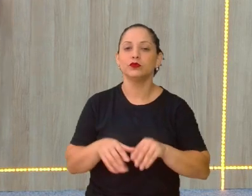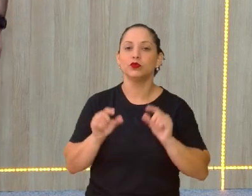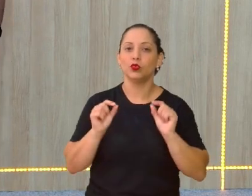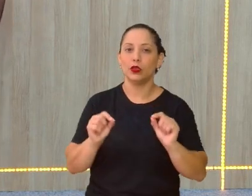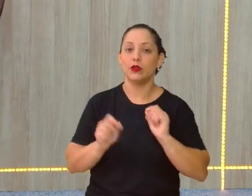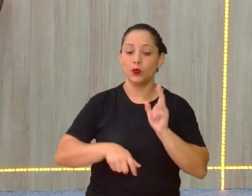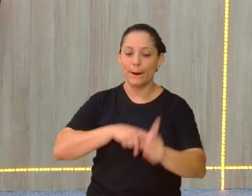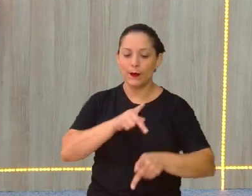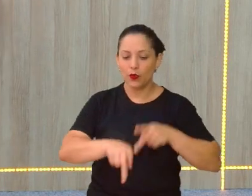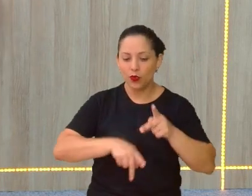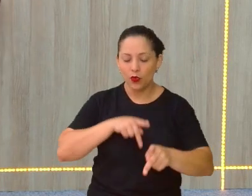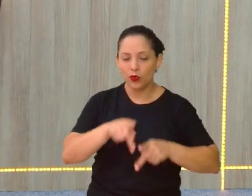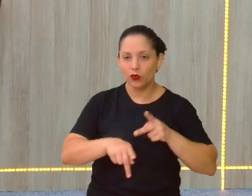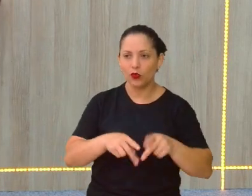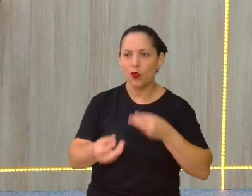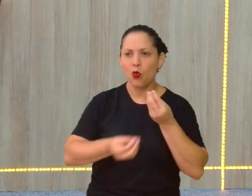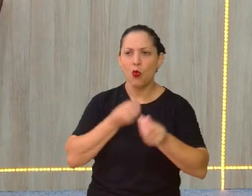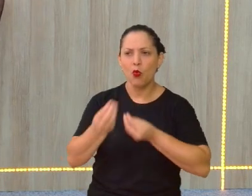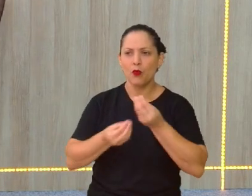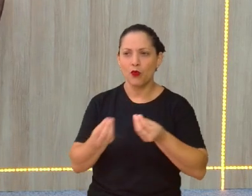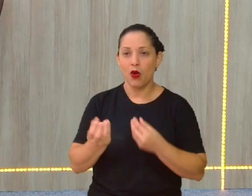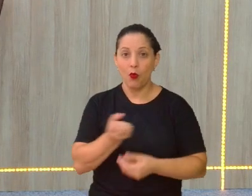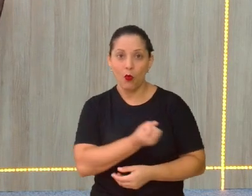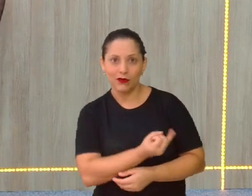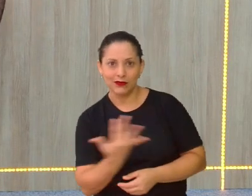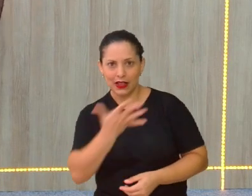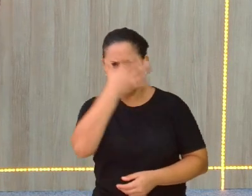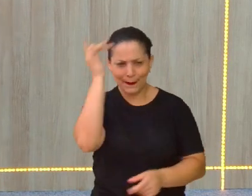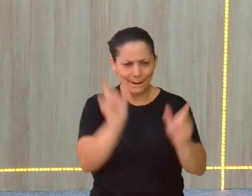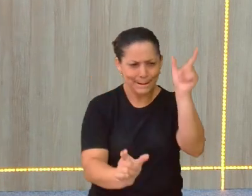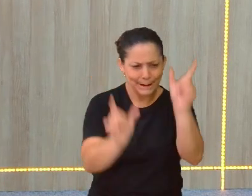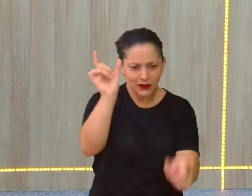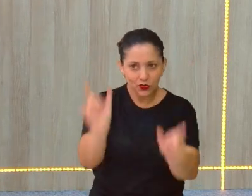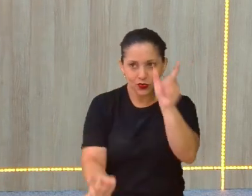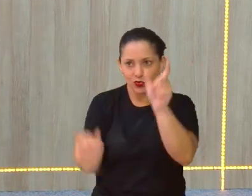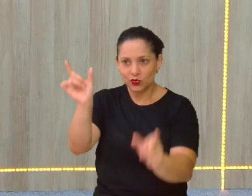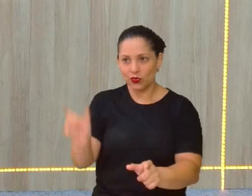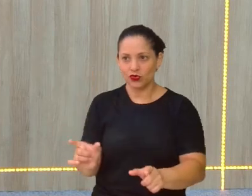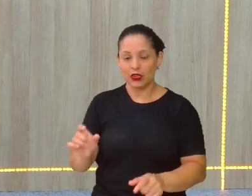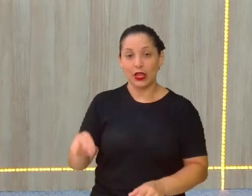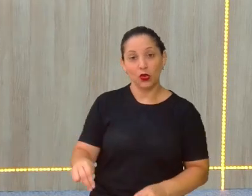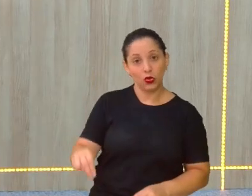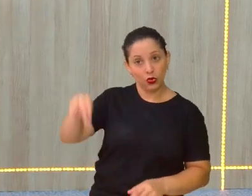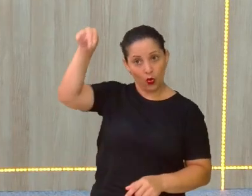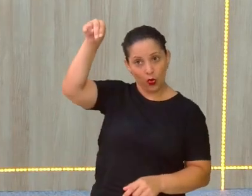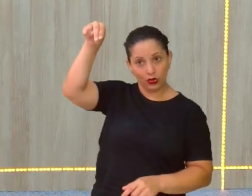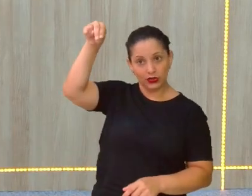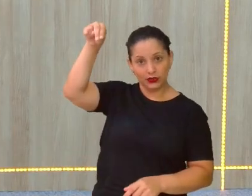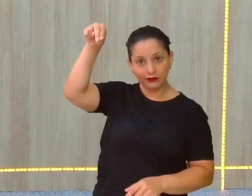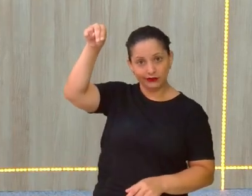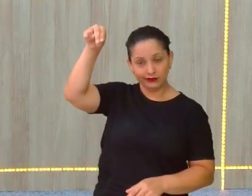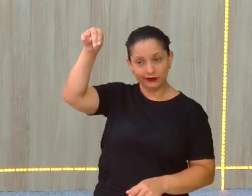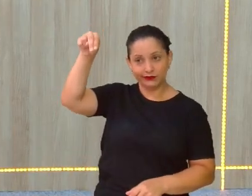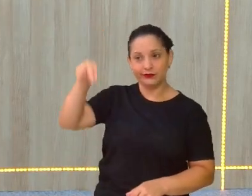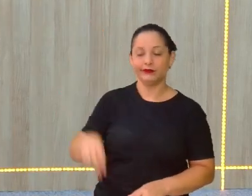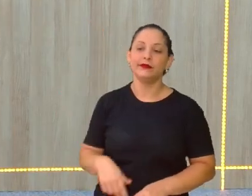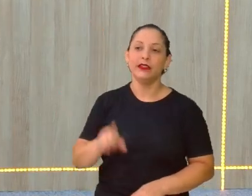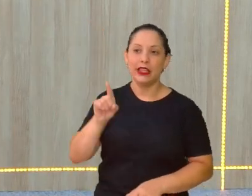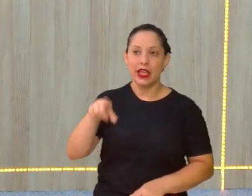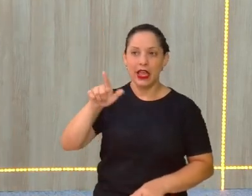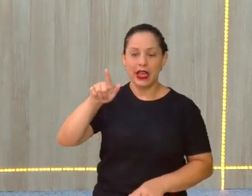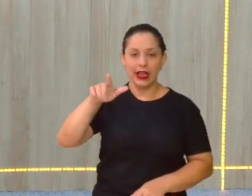da população, a gente tem habitantes da península. No norte, nessa região de cá, os